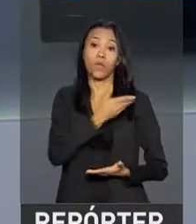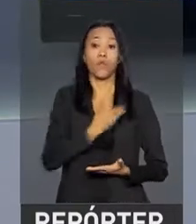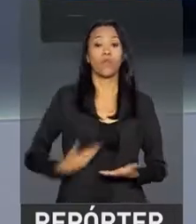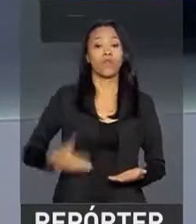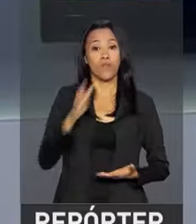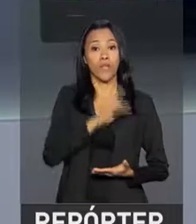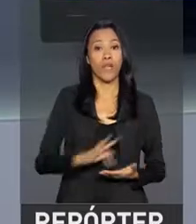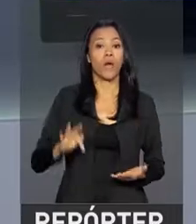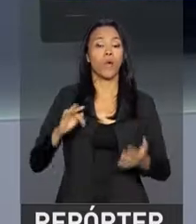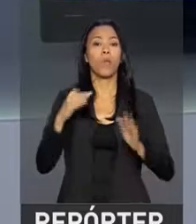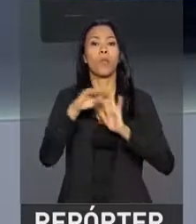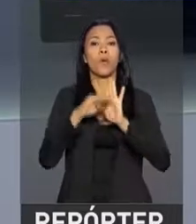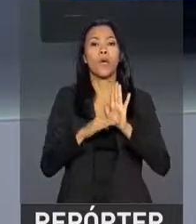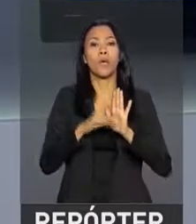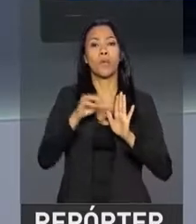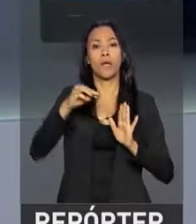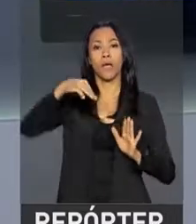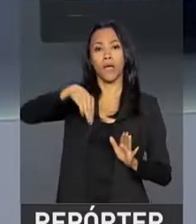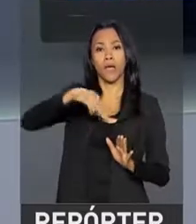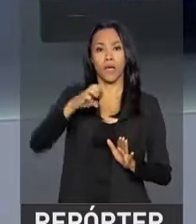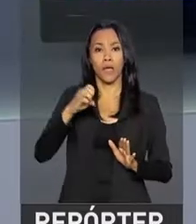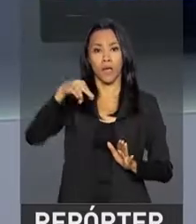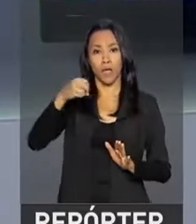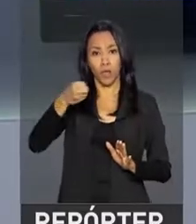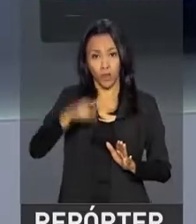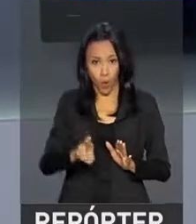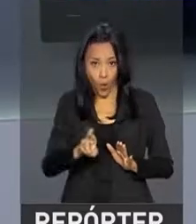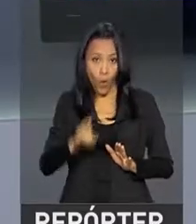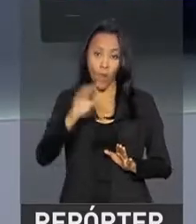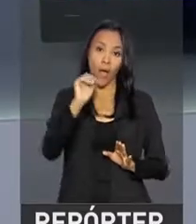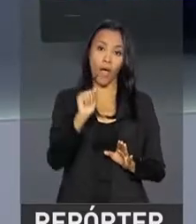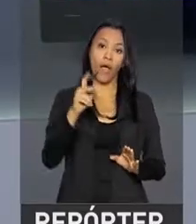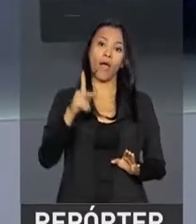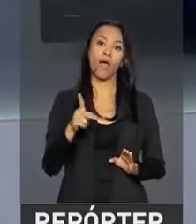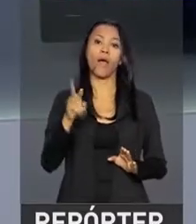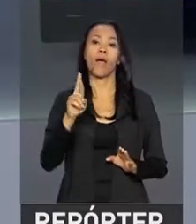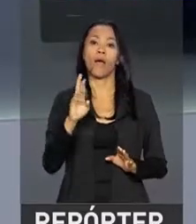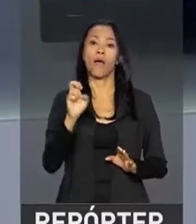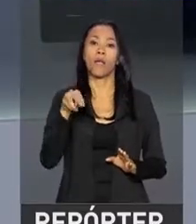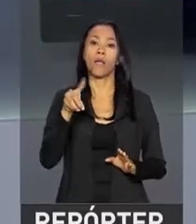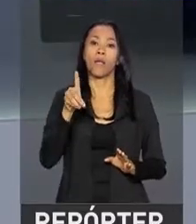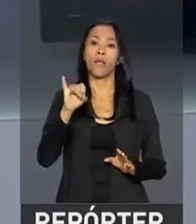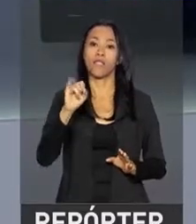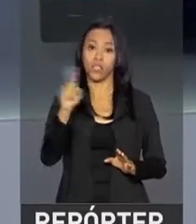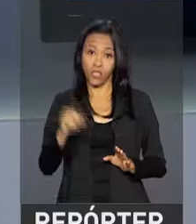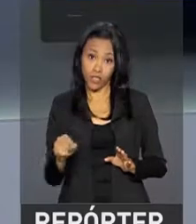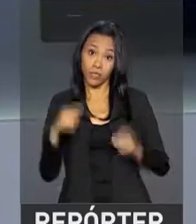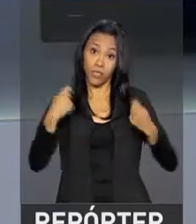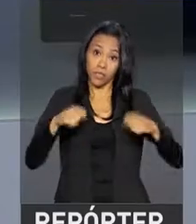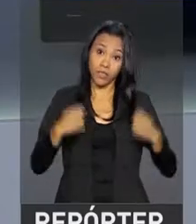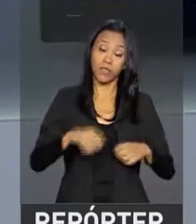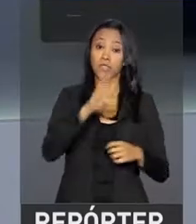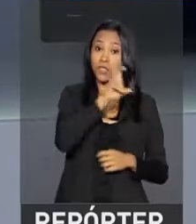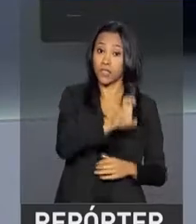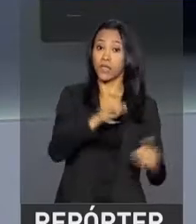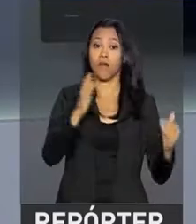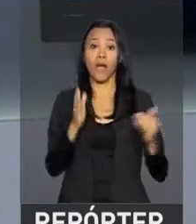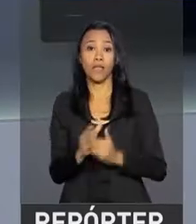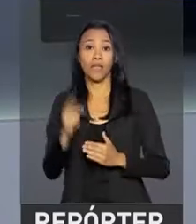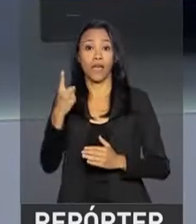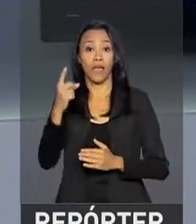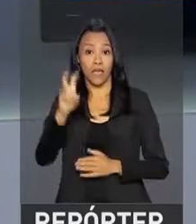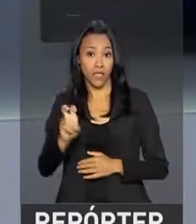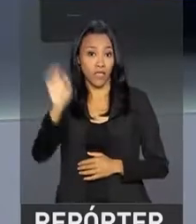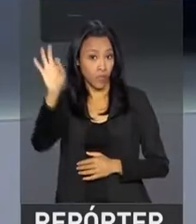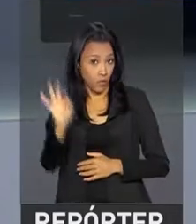determina que todas as empresas de médio e grande porte recebem de cinco a quinze por cento das suas jovens nas suas vagas para